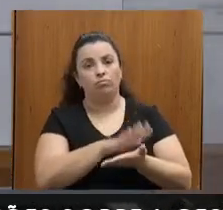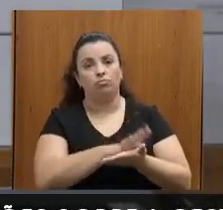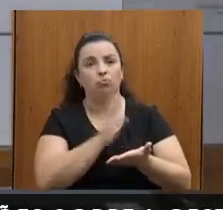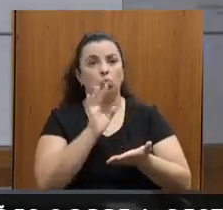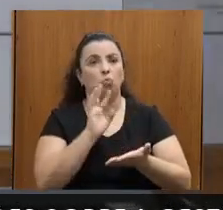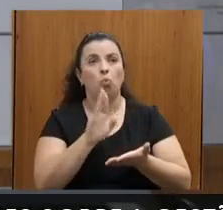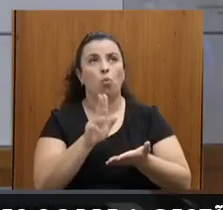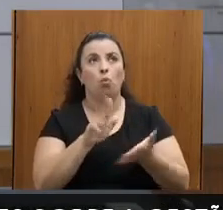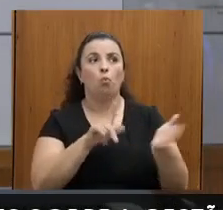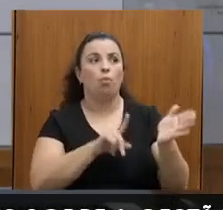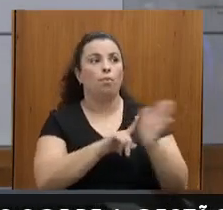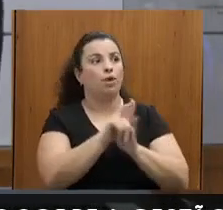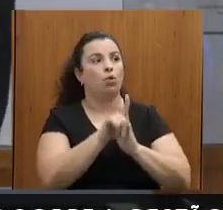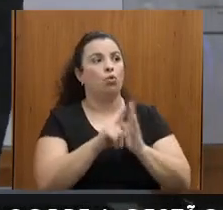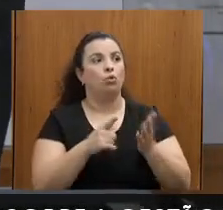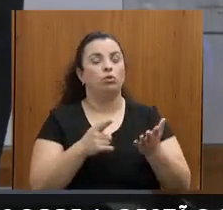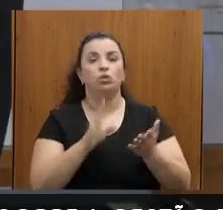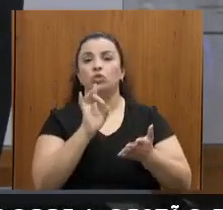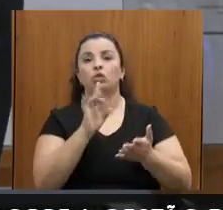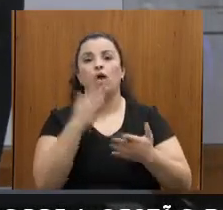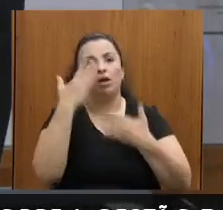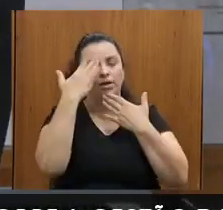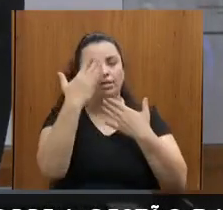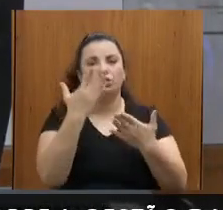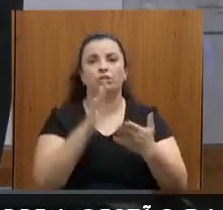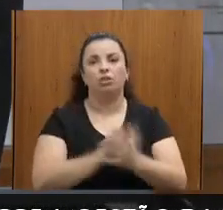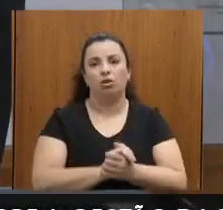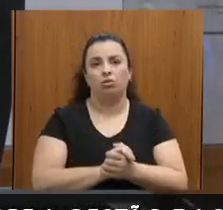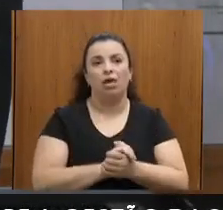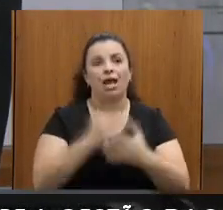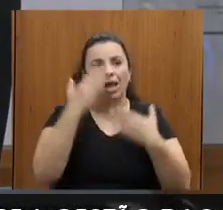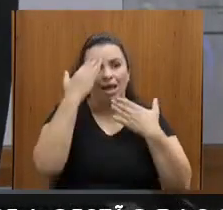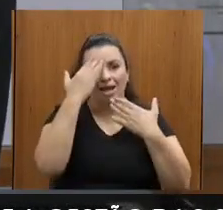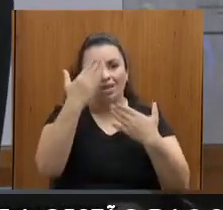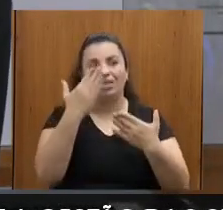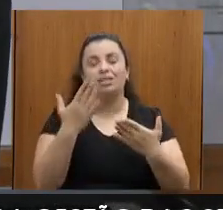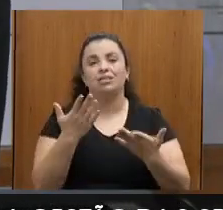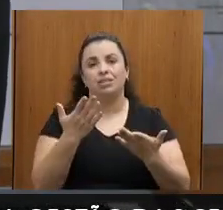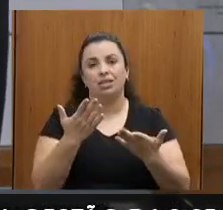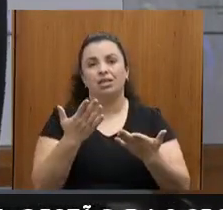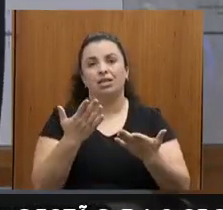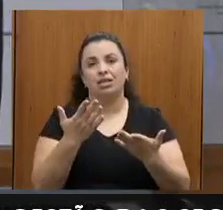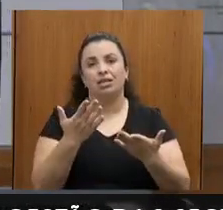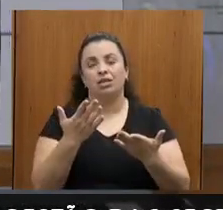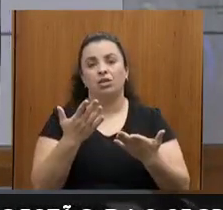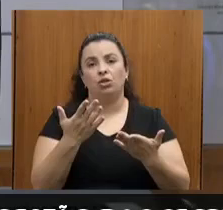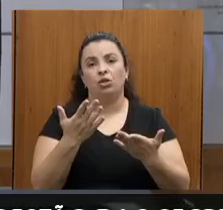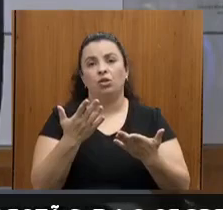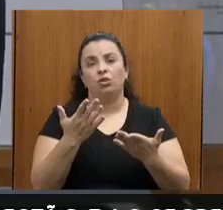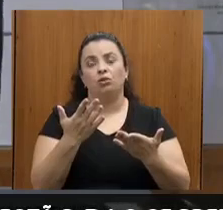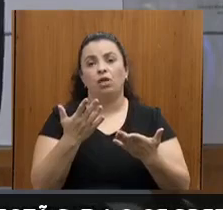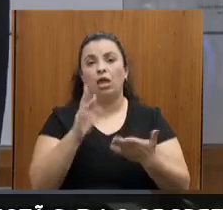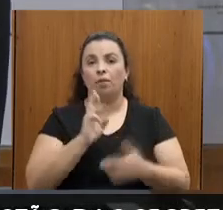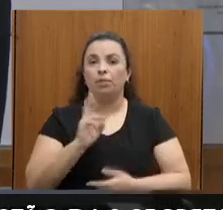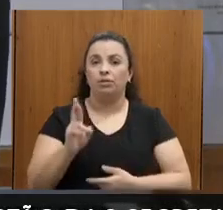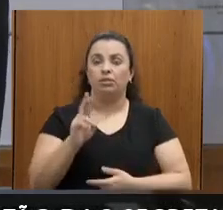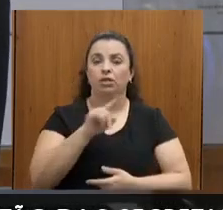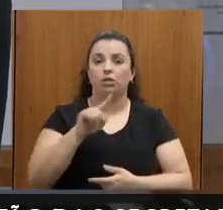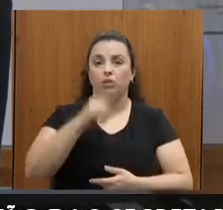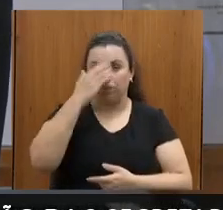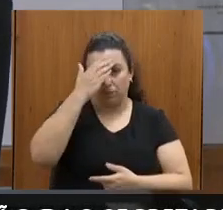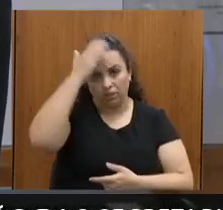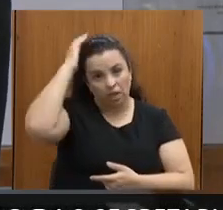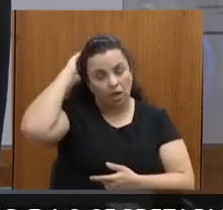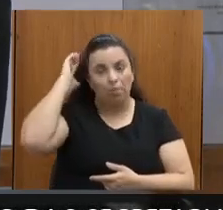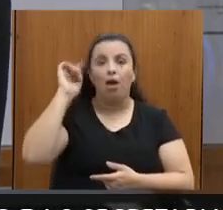é mesmo gratidão. Agradecer, agradecer na pessoa do governador Romeu Zema, que hoje está lá